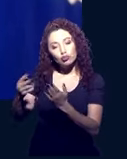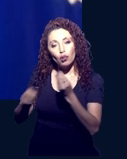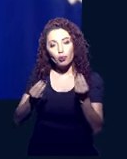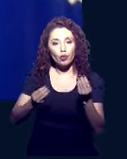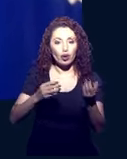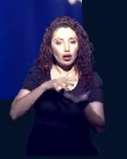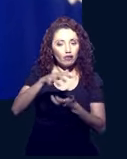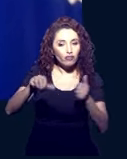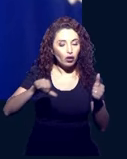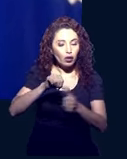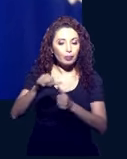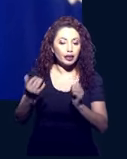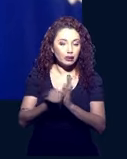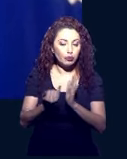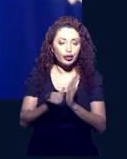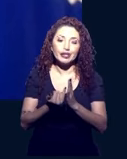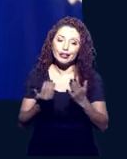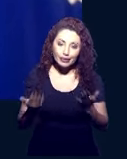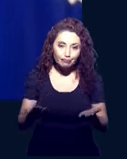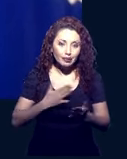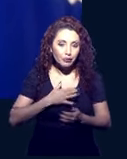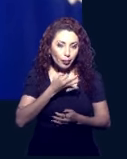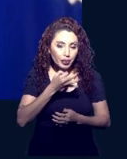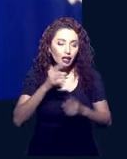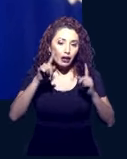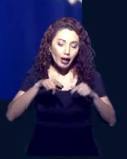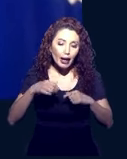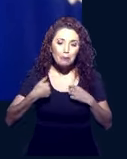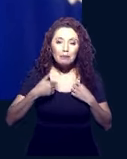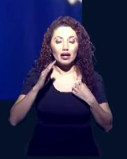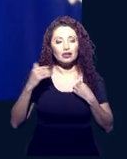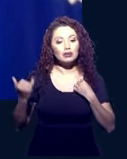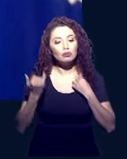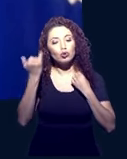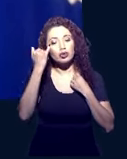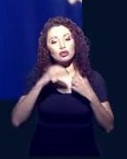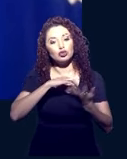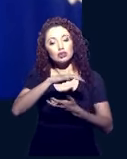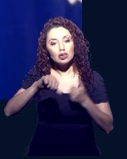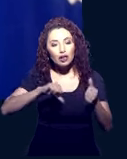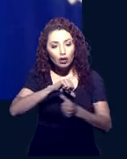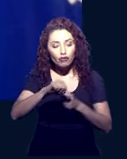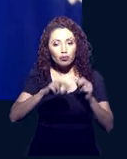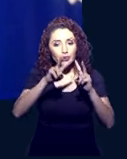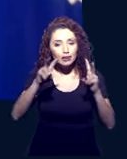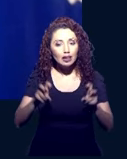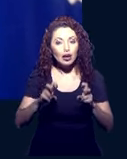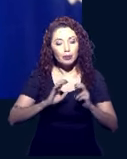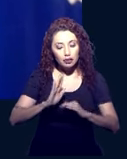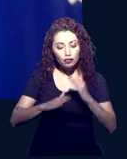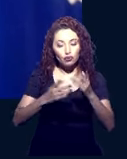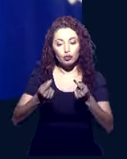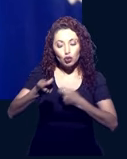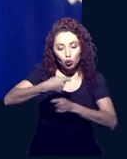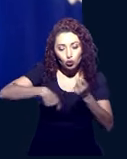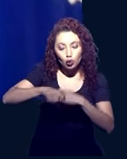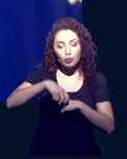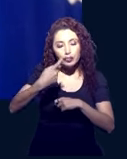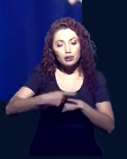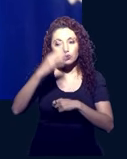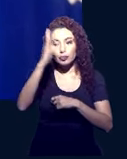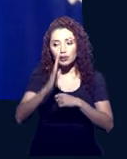eh das reformas mais importantes so ponto de vista de de estruturação da economia e do desenvolvimento nacional e eu acredito